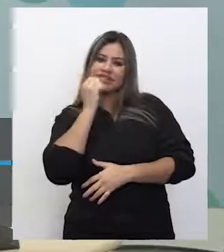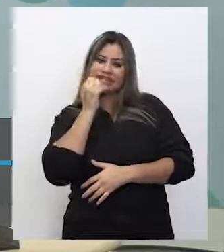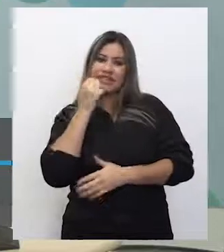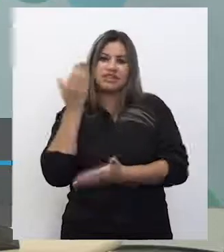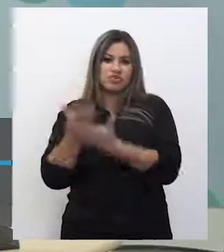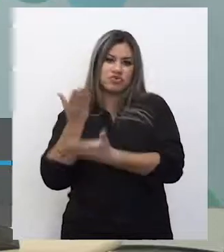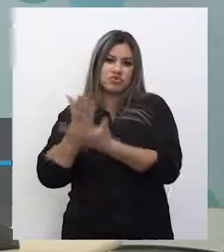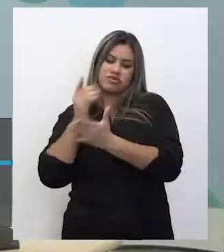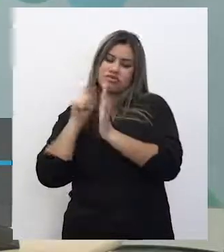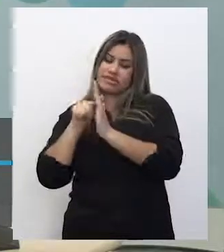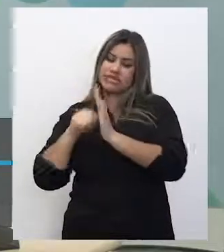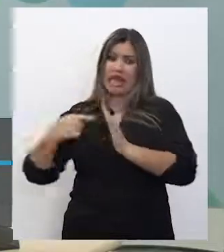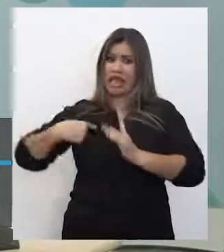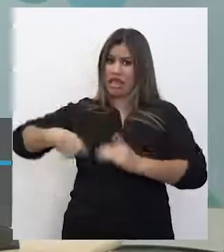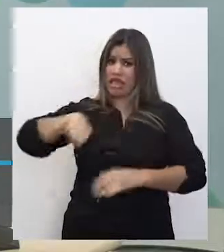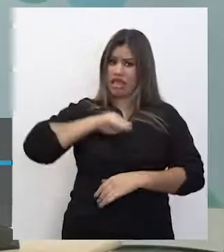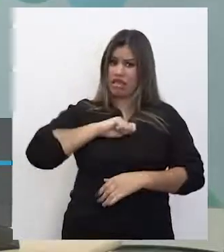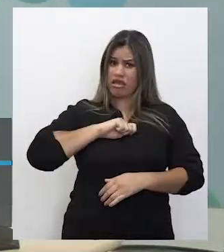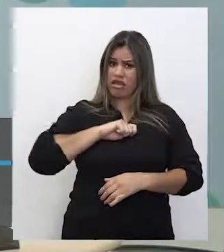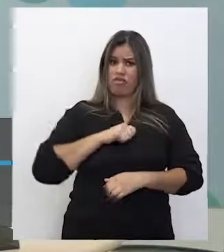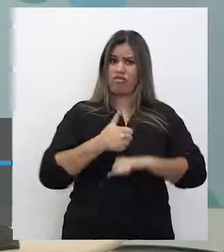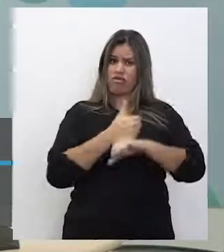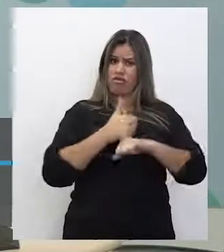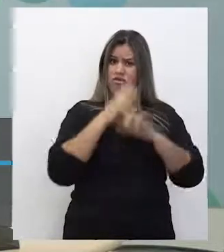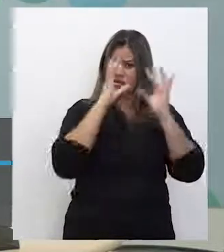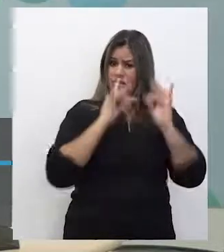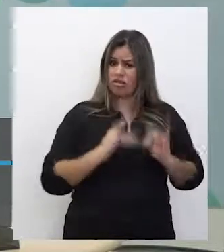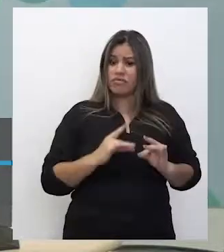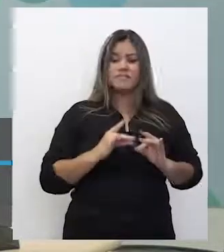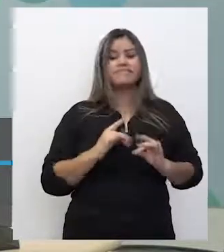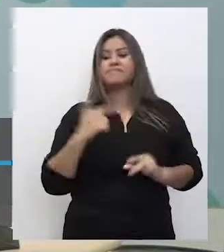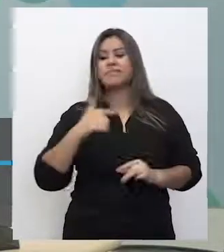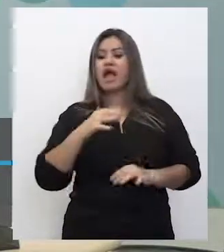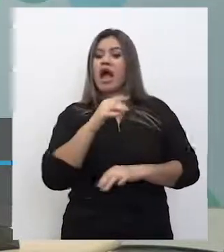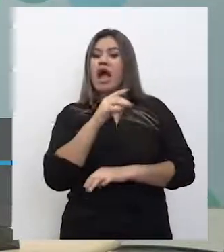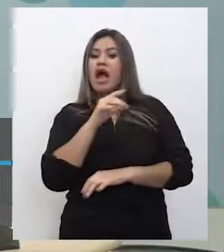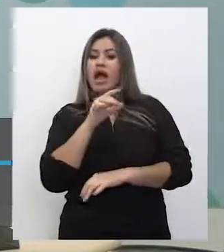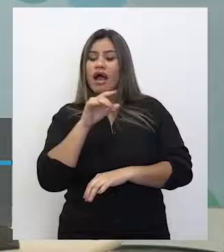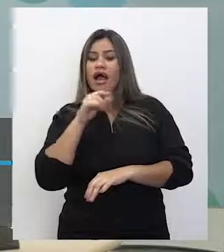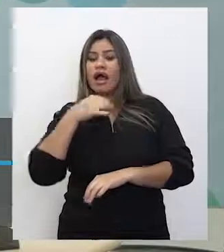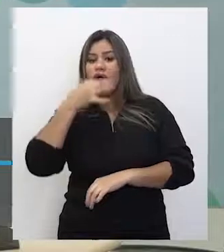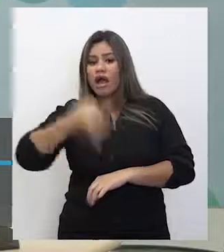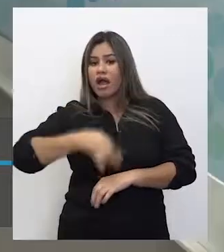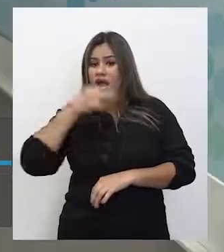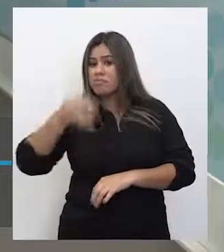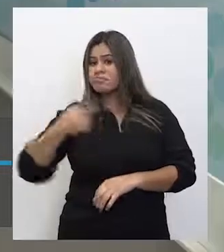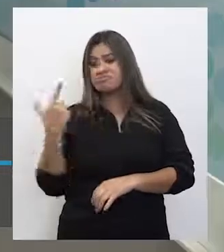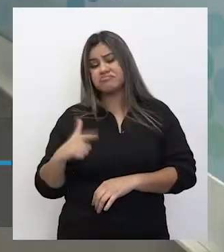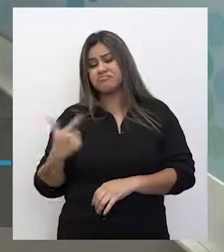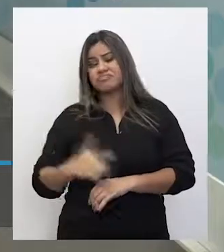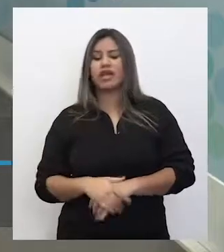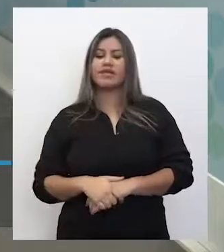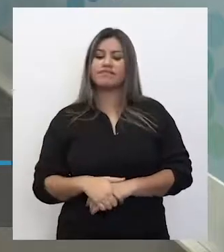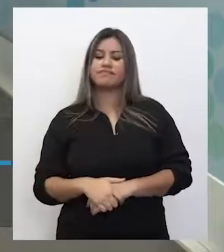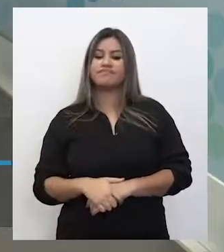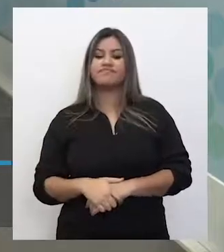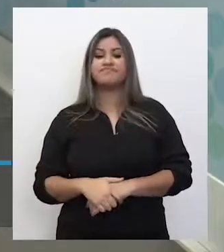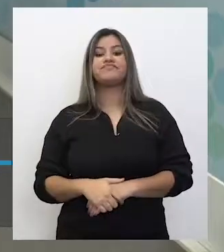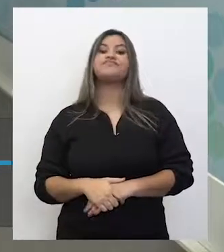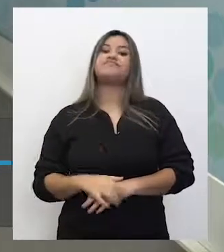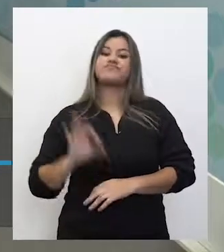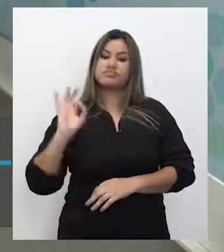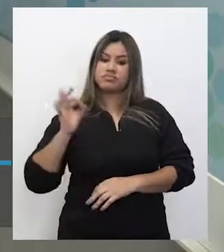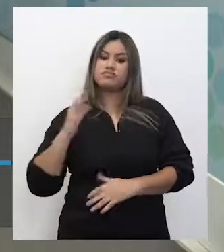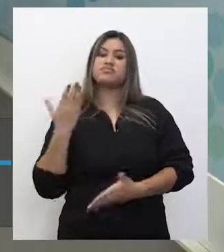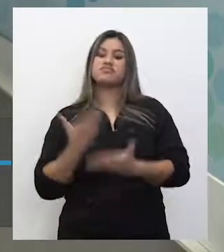nessa área, eu não sou especialista ainda, eu não tenho argumentos para poder questionar isso. Olha, tanto na aula anterior, em que a